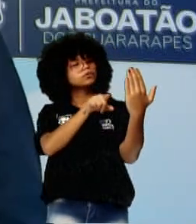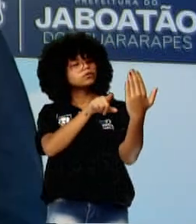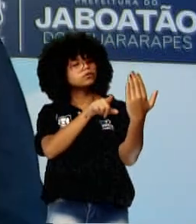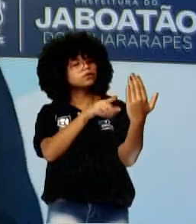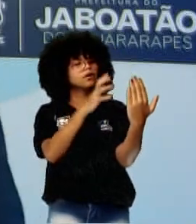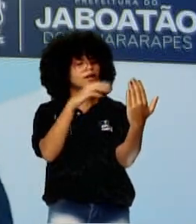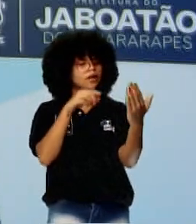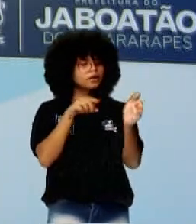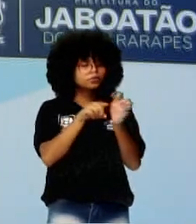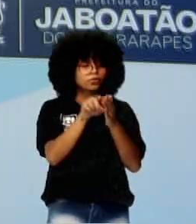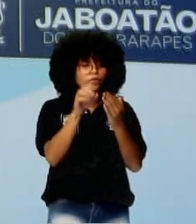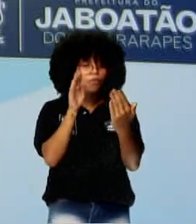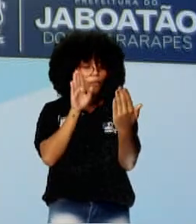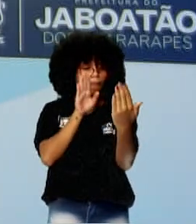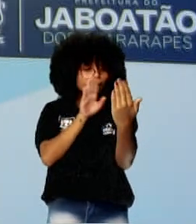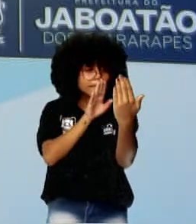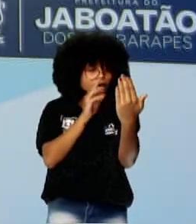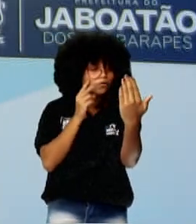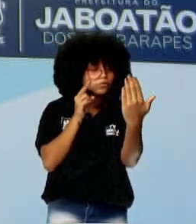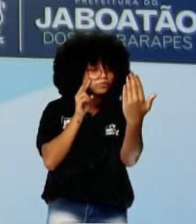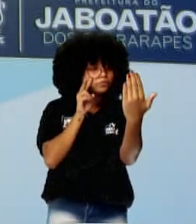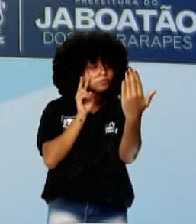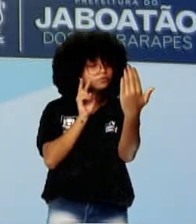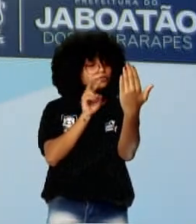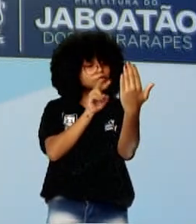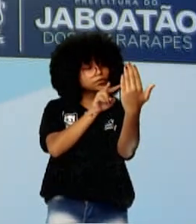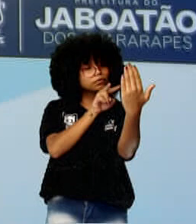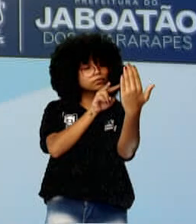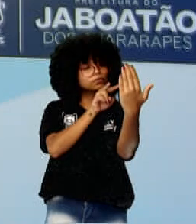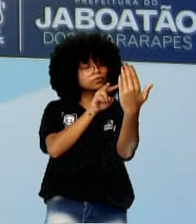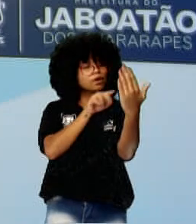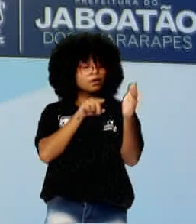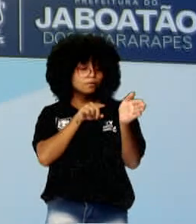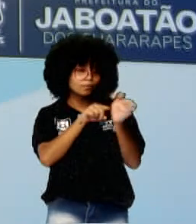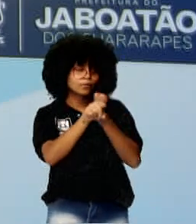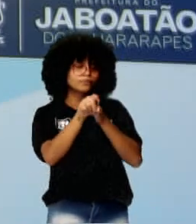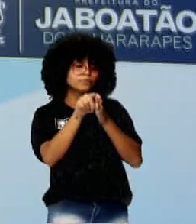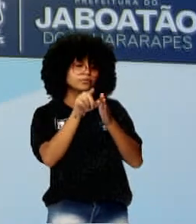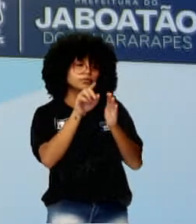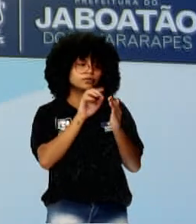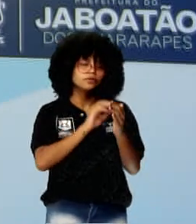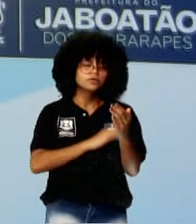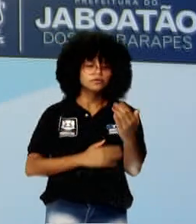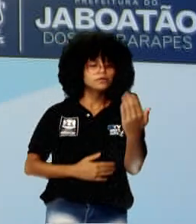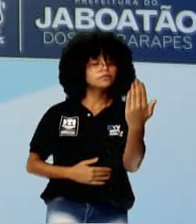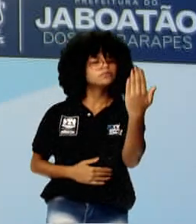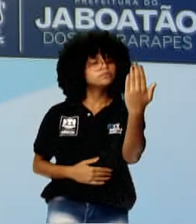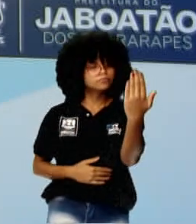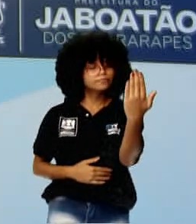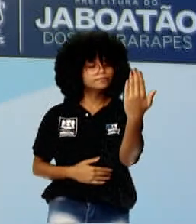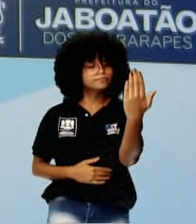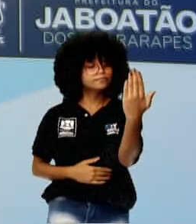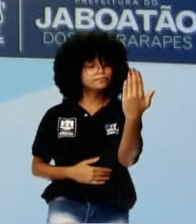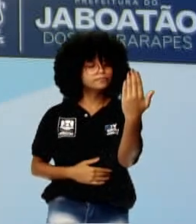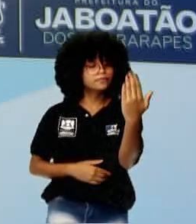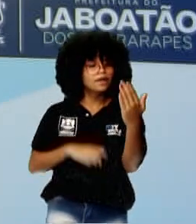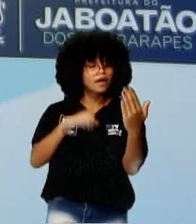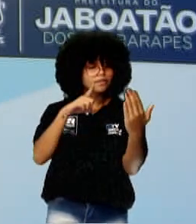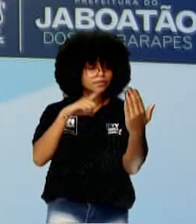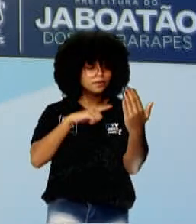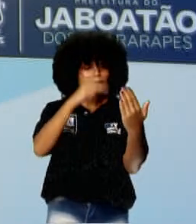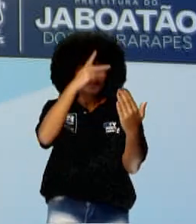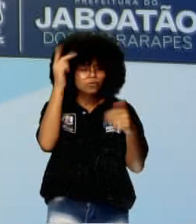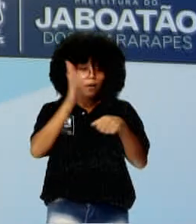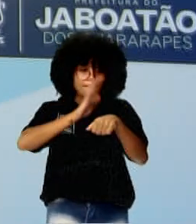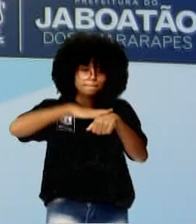chegou pertinho, se olhou e perguntou: "Espelho, espelho meu, existe